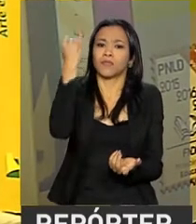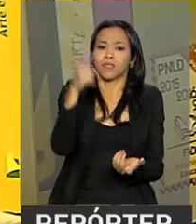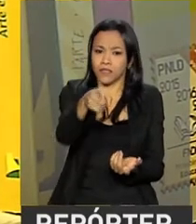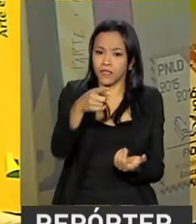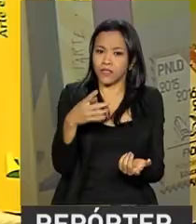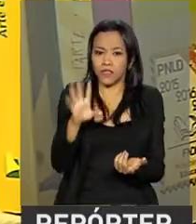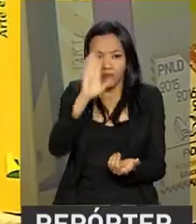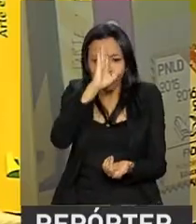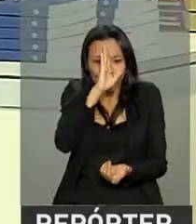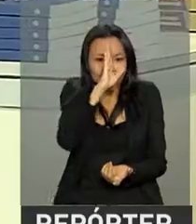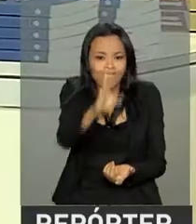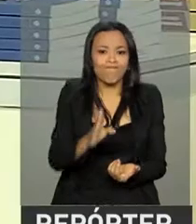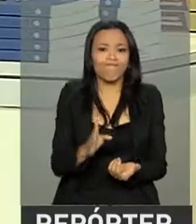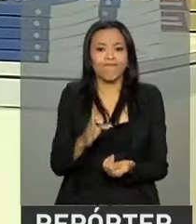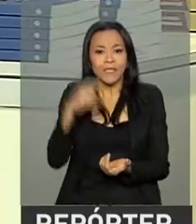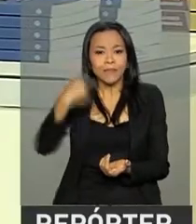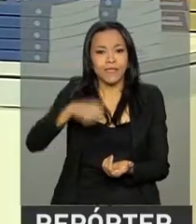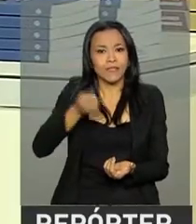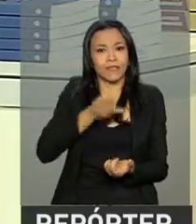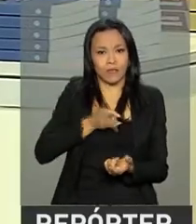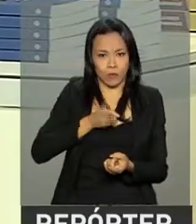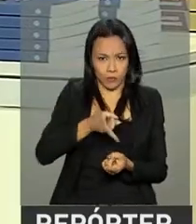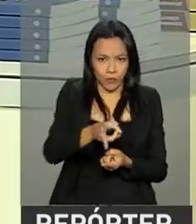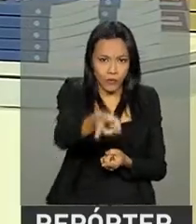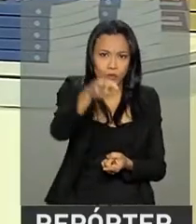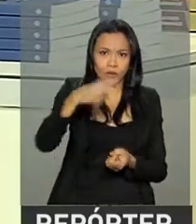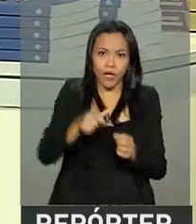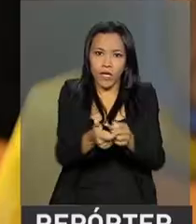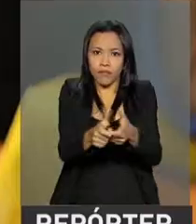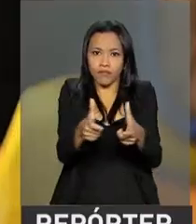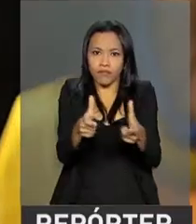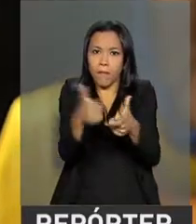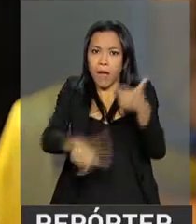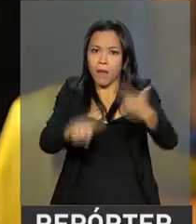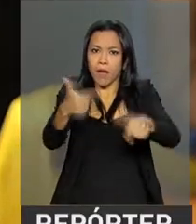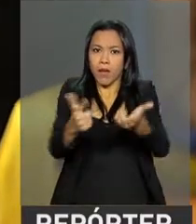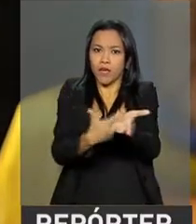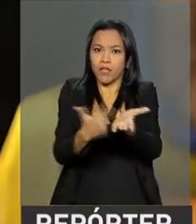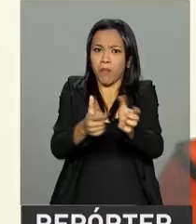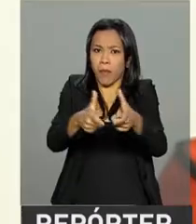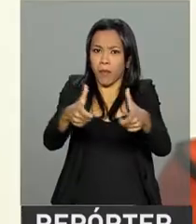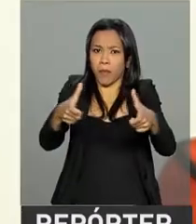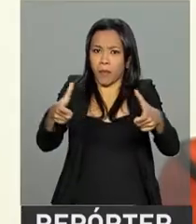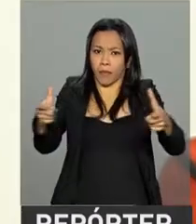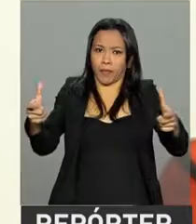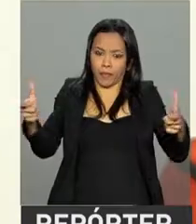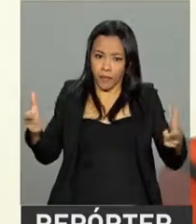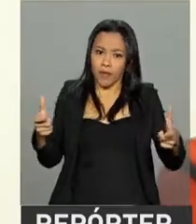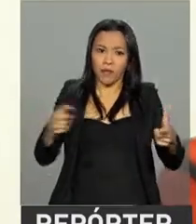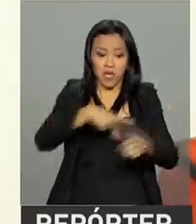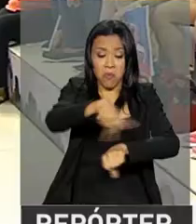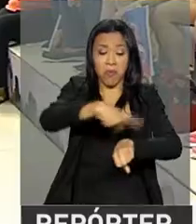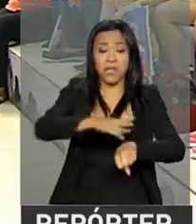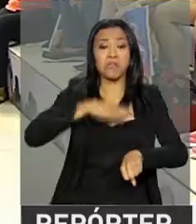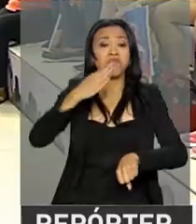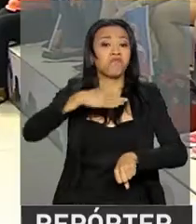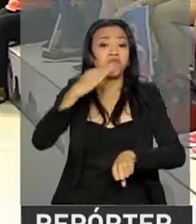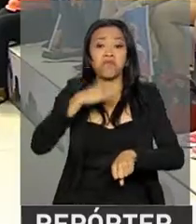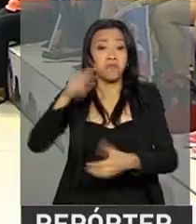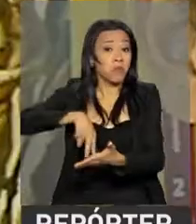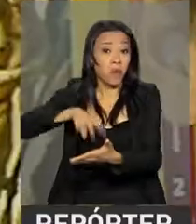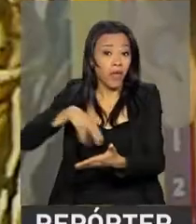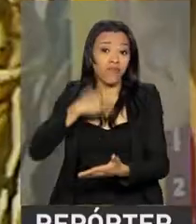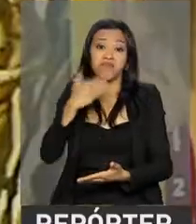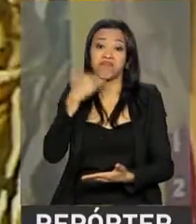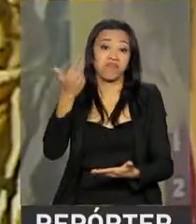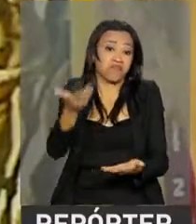e fundamental, que precisa ser continuado, ampliado. É um país não vai para frente sem